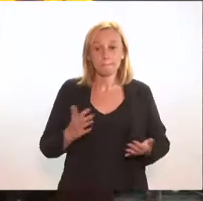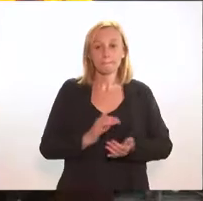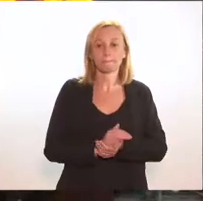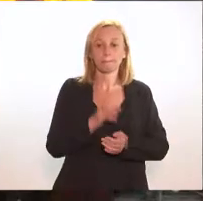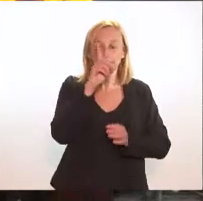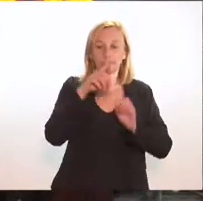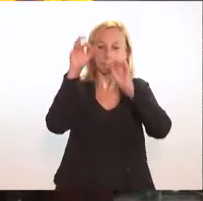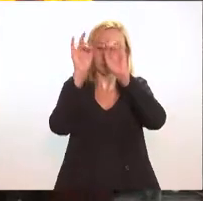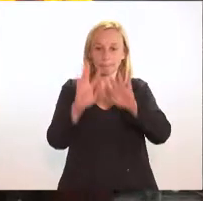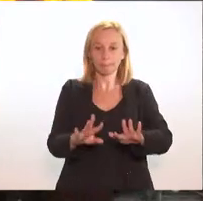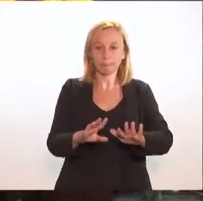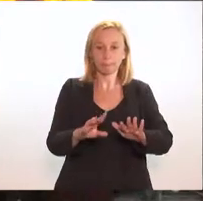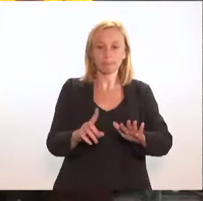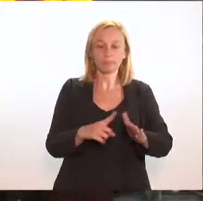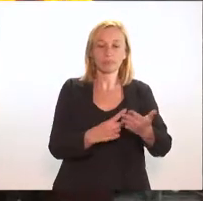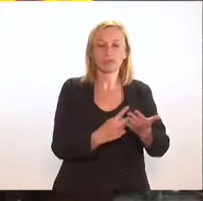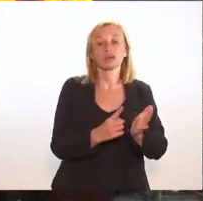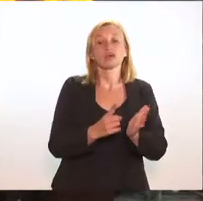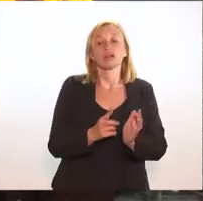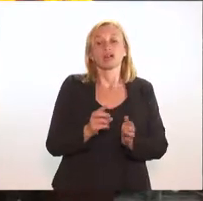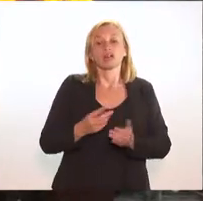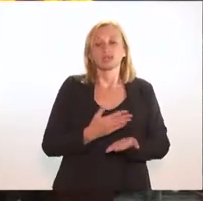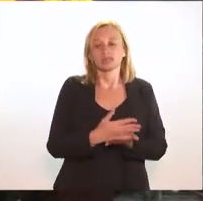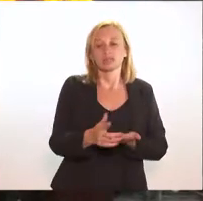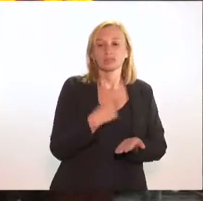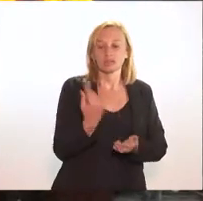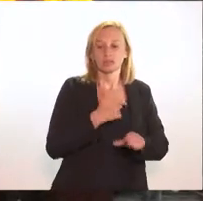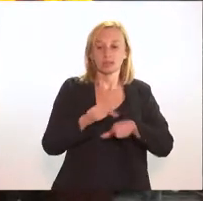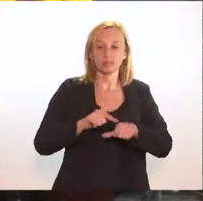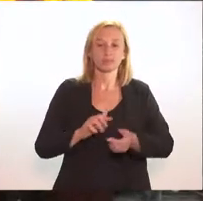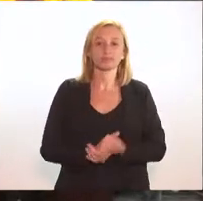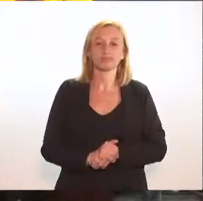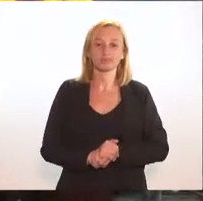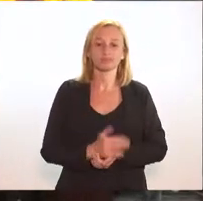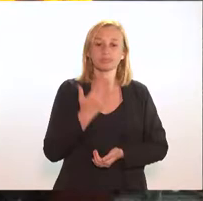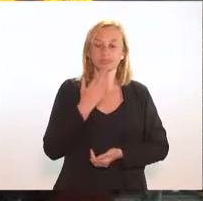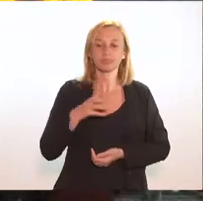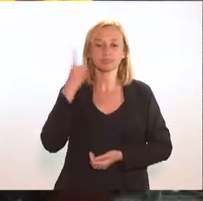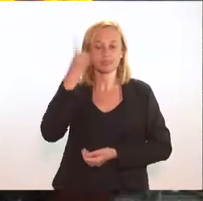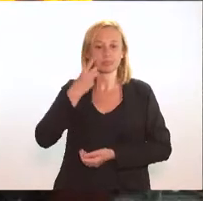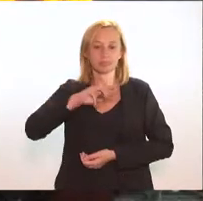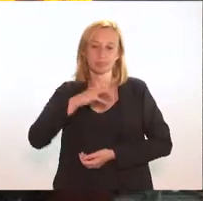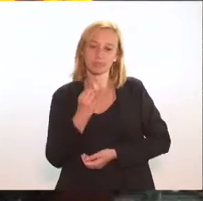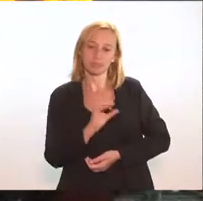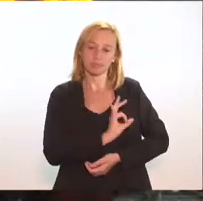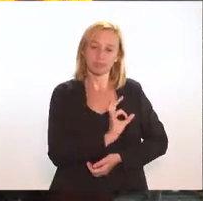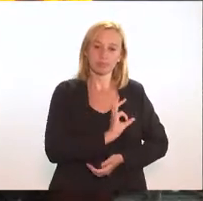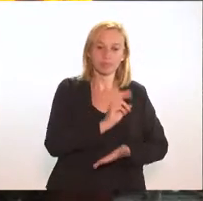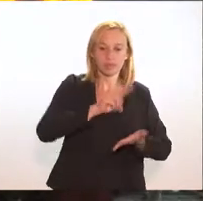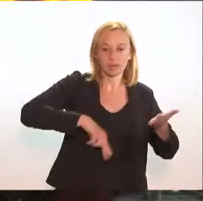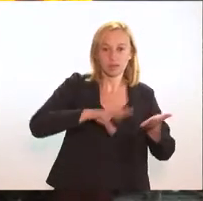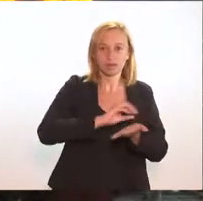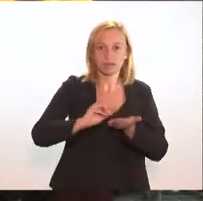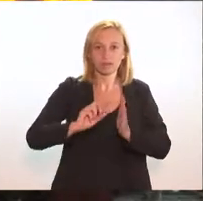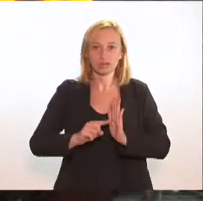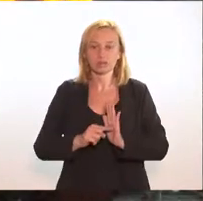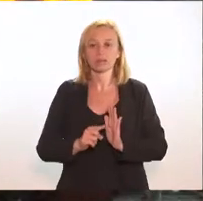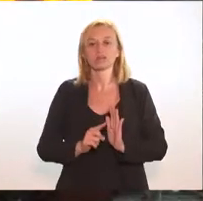havendo um número legal sobre a proteção de Deus, iniciamos o nosso trabalho. Pedi à deputada Marta Rocha que faça a leitura da ata da sessão